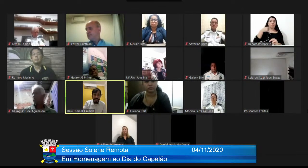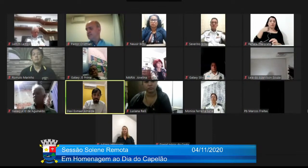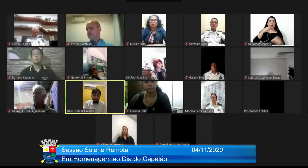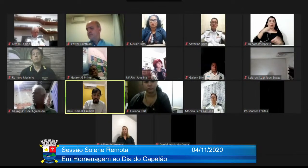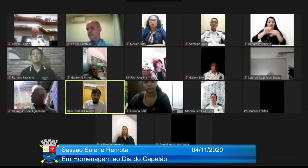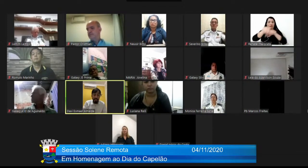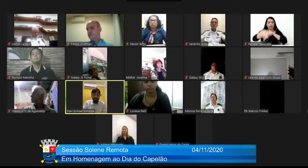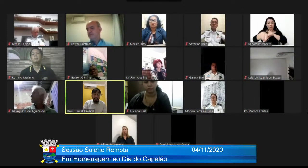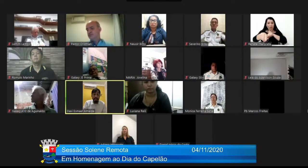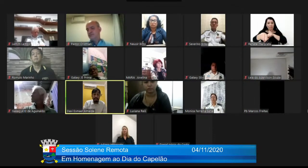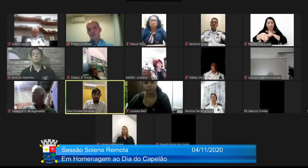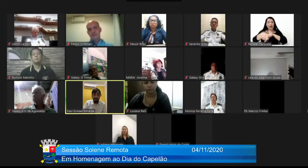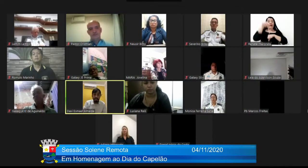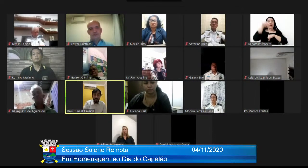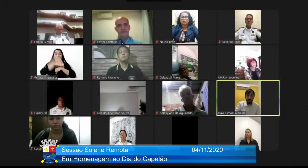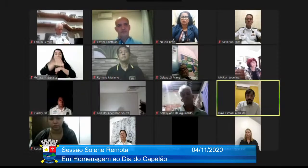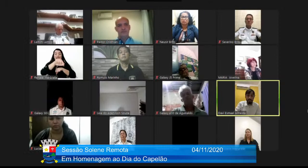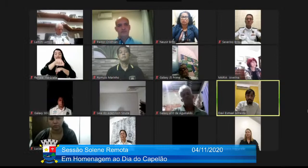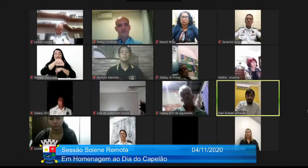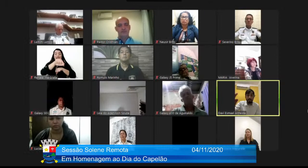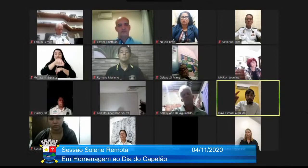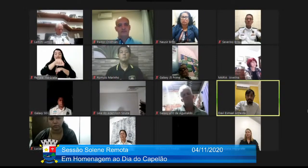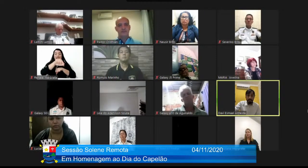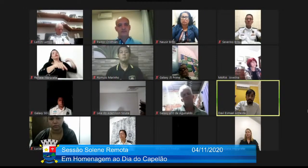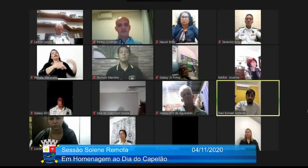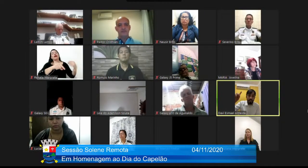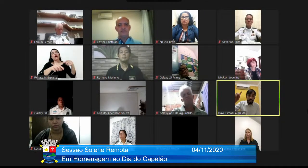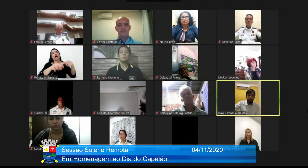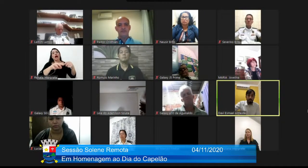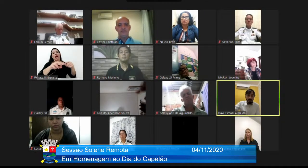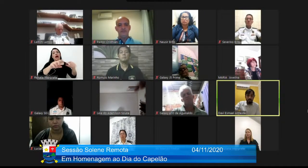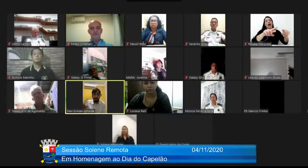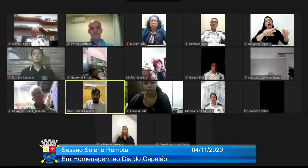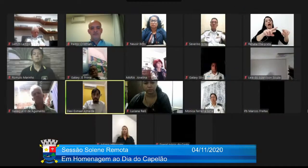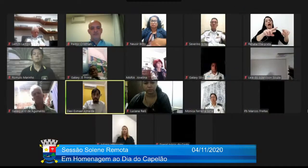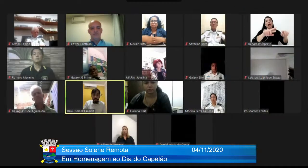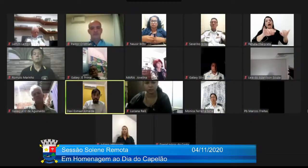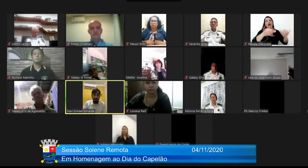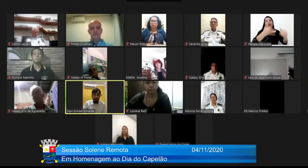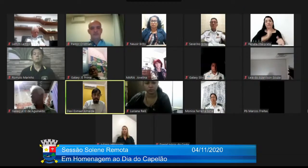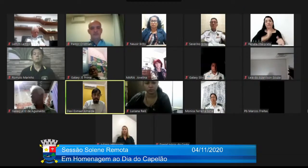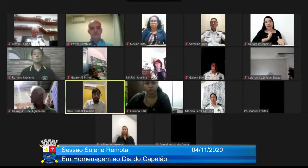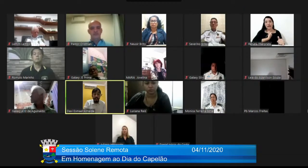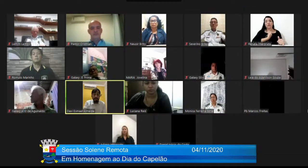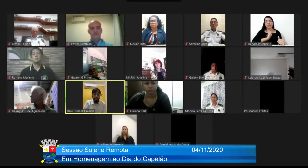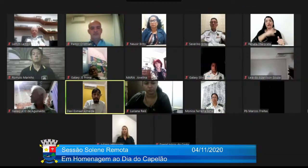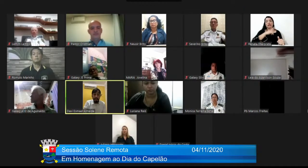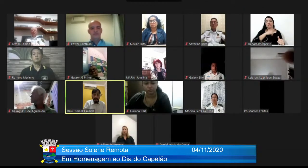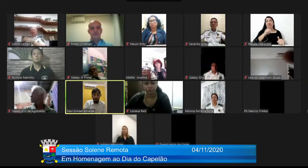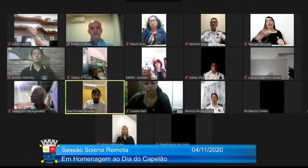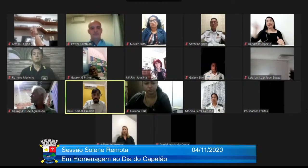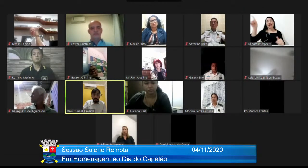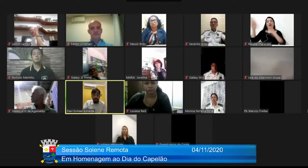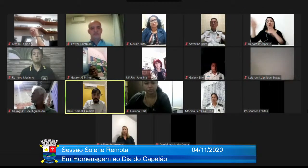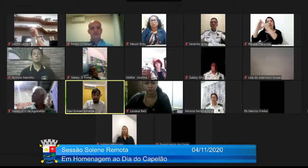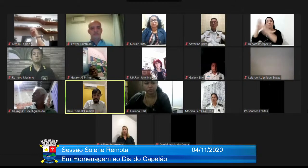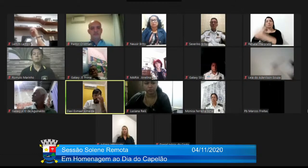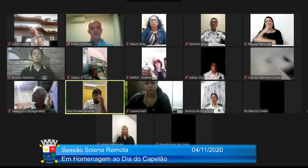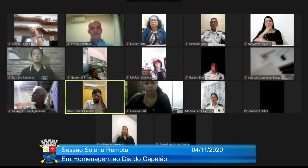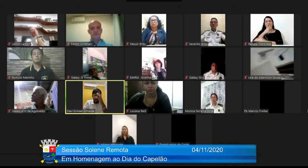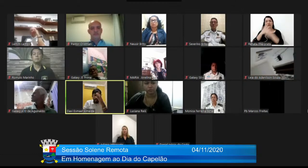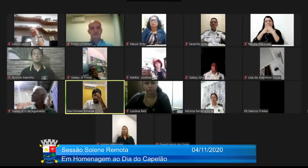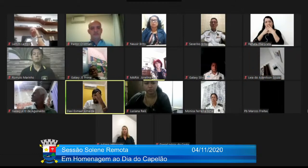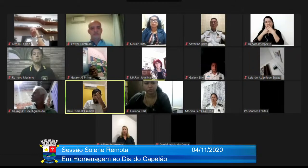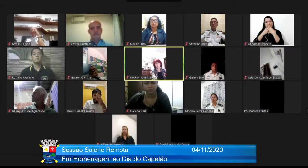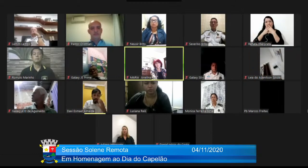lá recebemos a denúncia que tinha um presídio lá de Tucum, que estava o agente